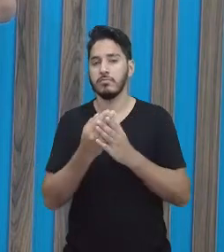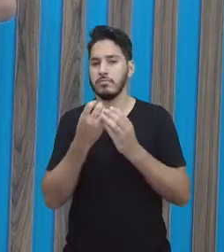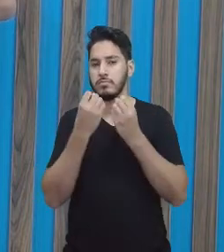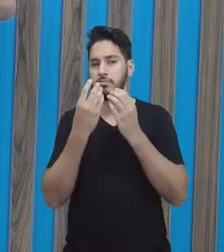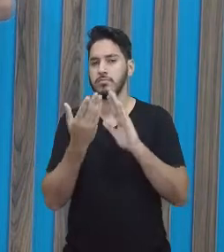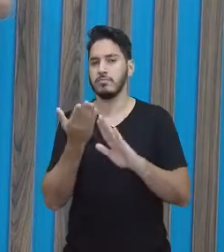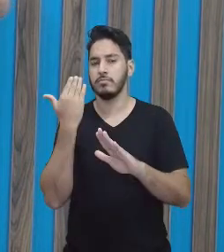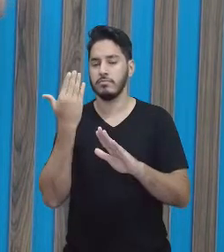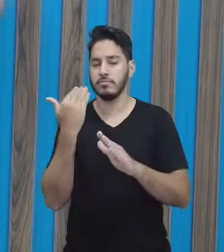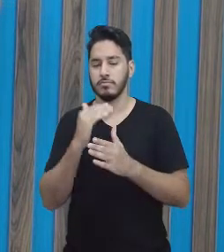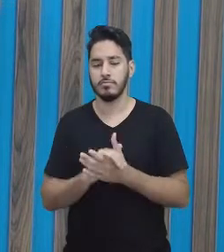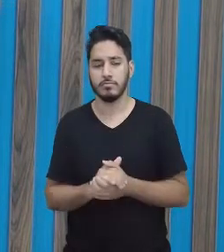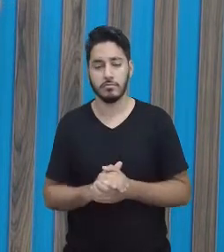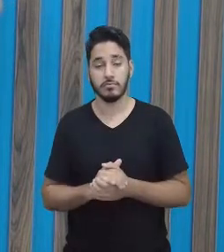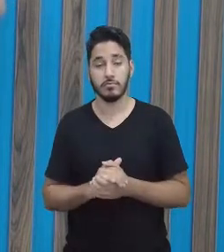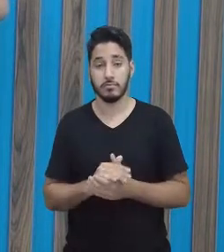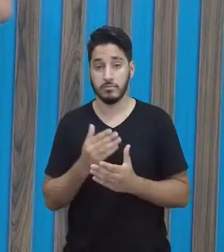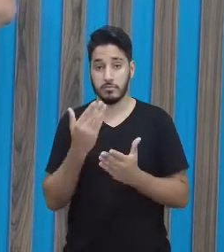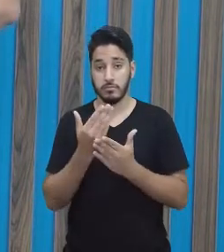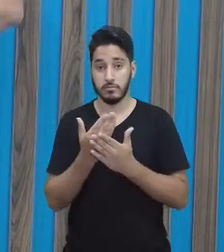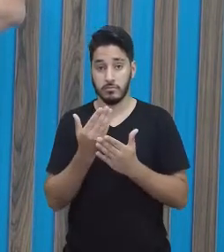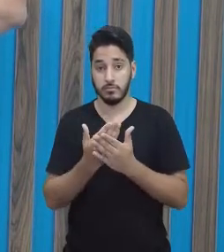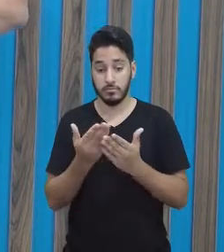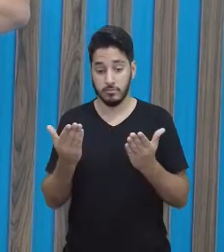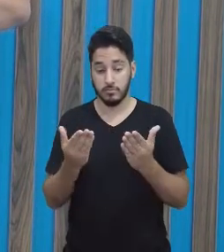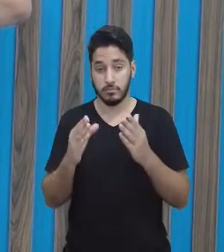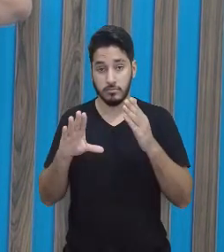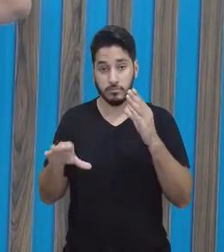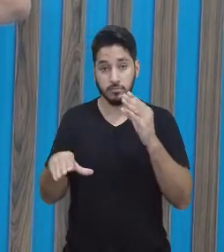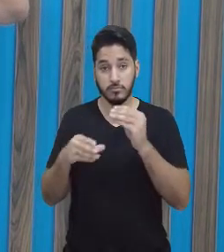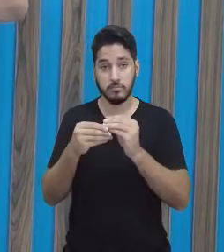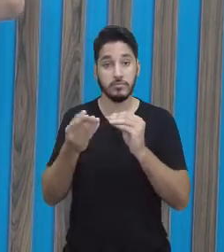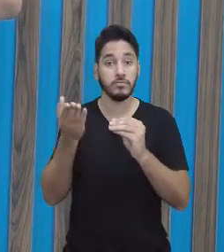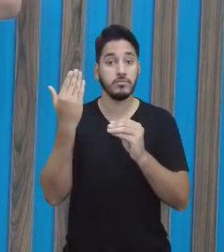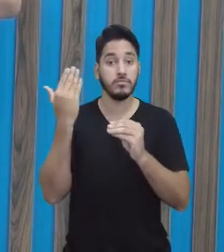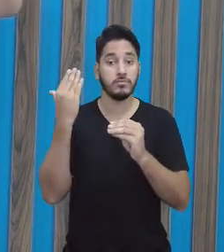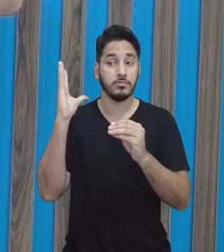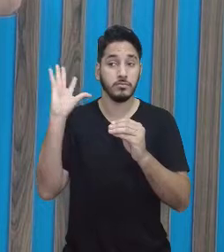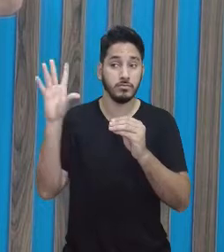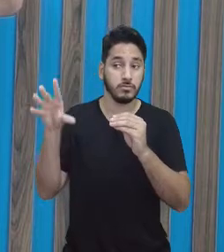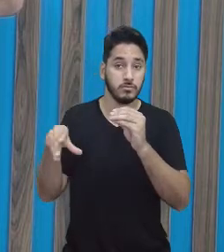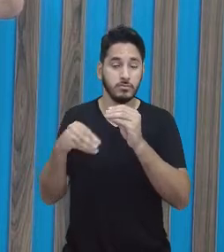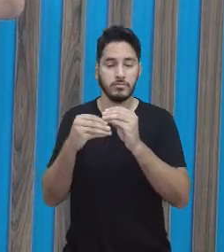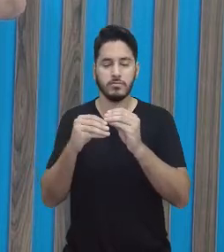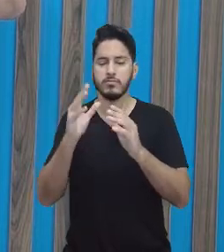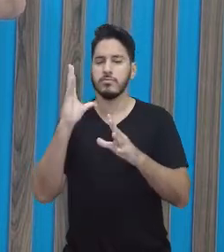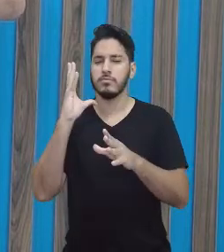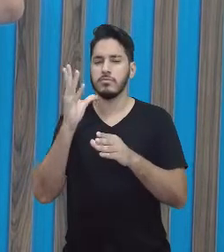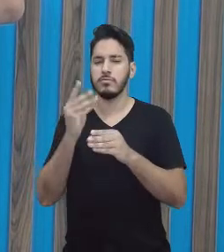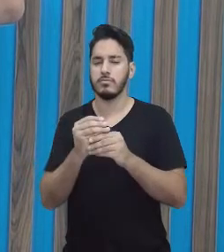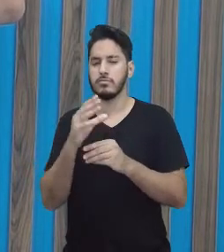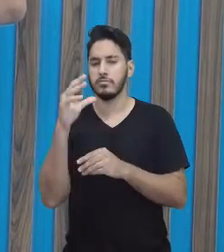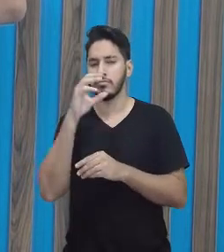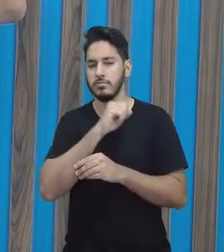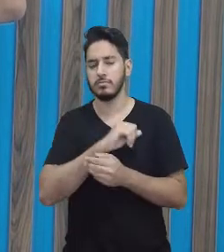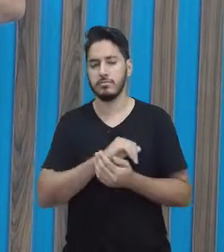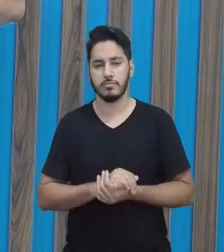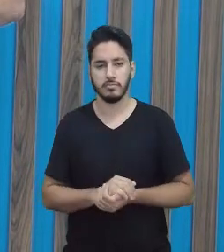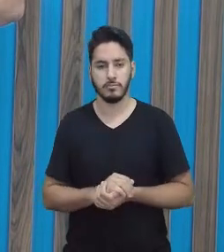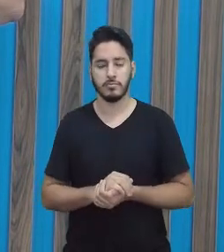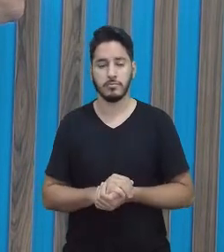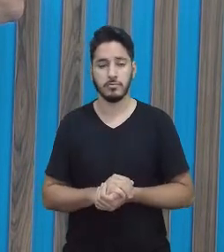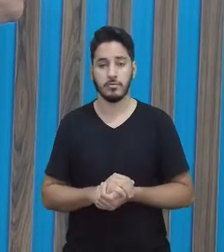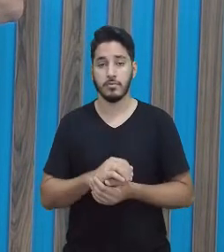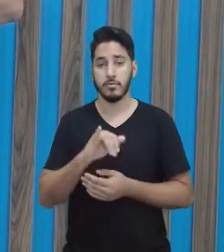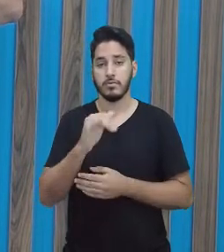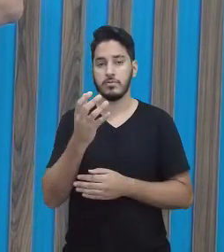Essa aula, ela é um complemento da anterior, tá, gente? A gente vai fazer uma revisãozinha bem rápida só de um ponto. Se você